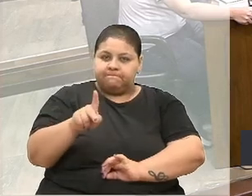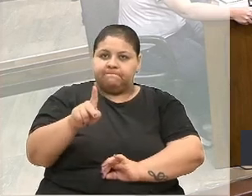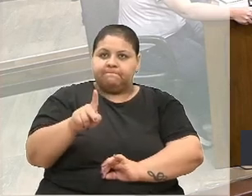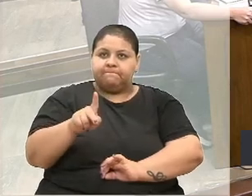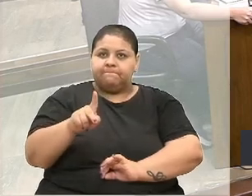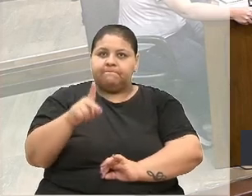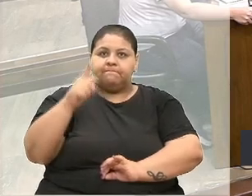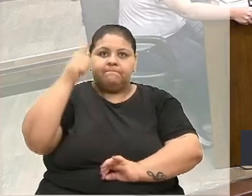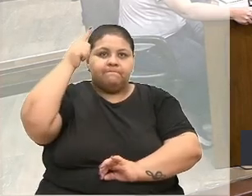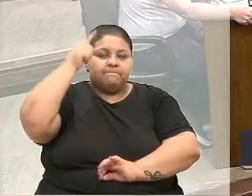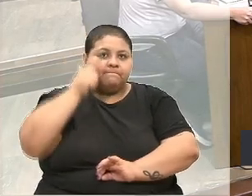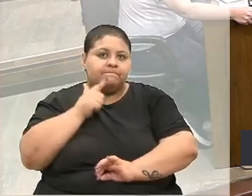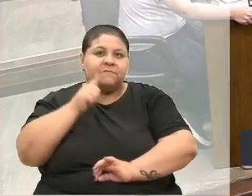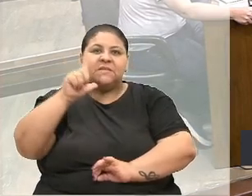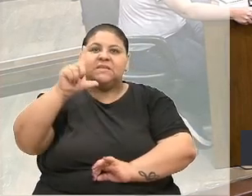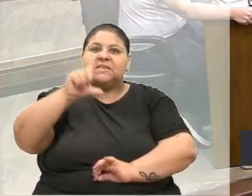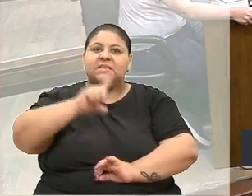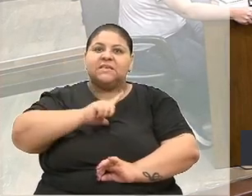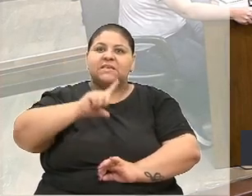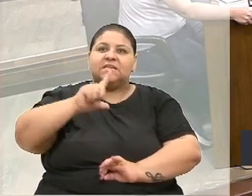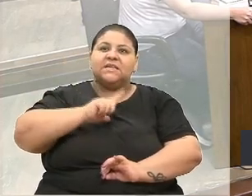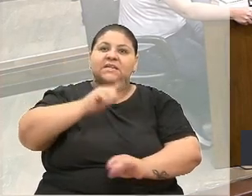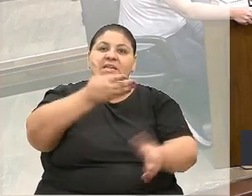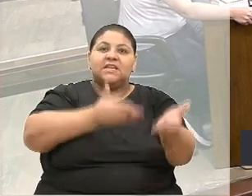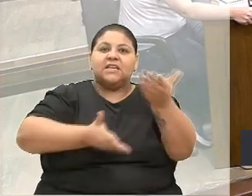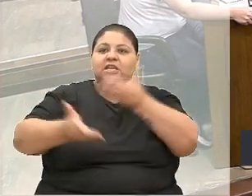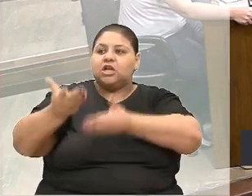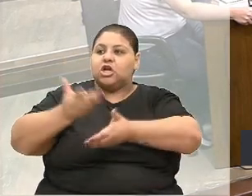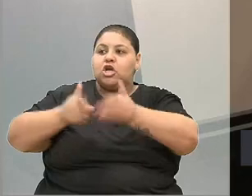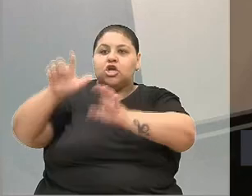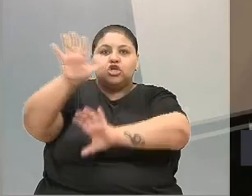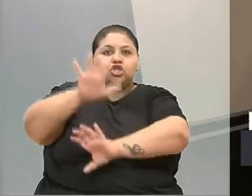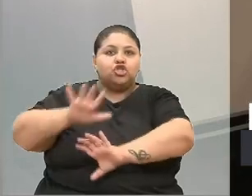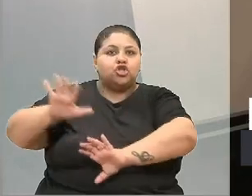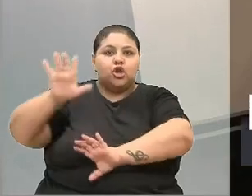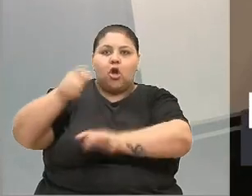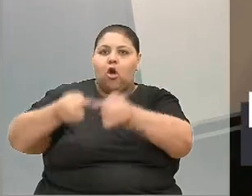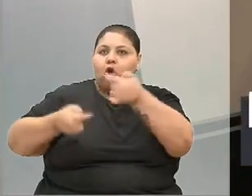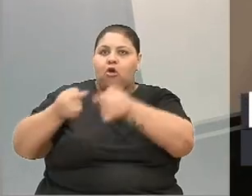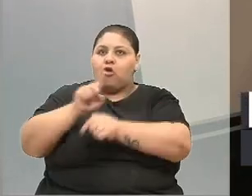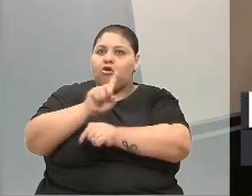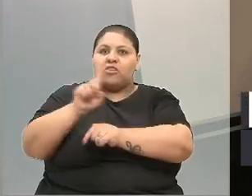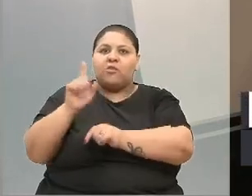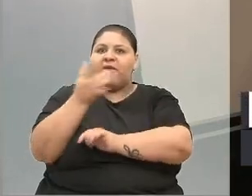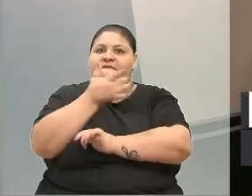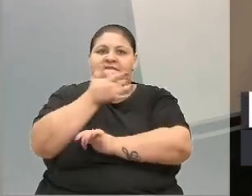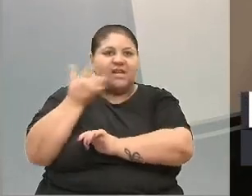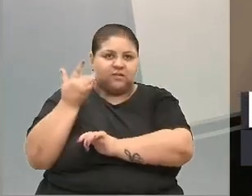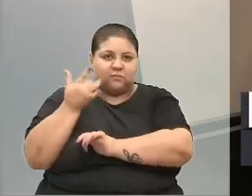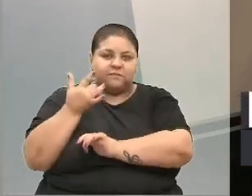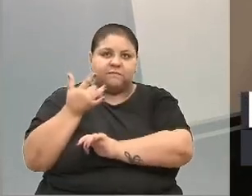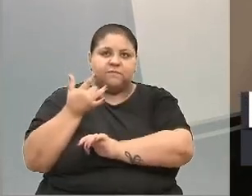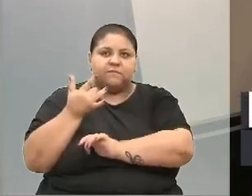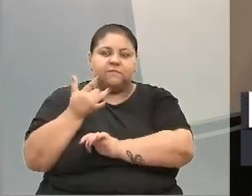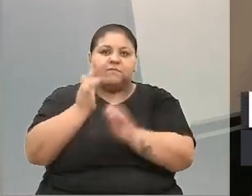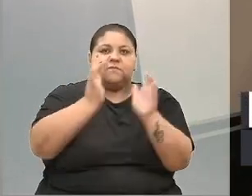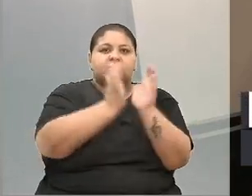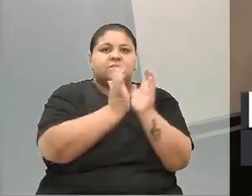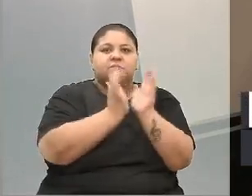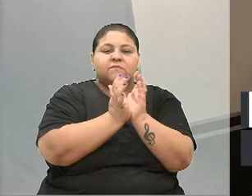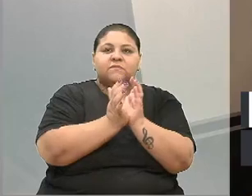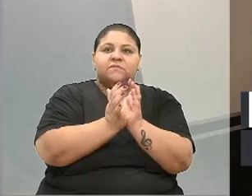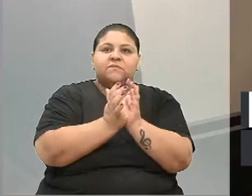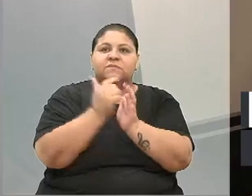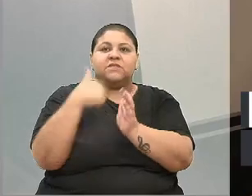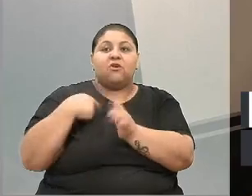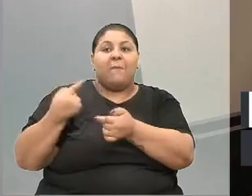fala. Vereador Lucas, tem que ter um envolvimento como um todo. É um debate, não é nada fácil. Colegas, eu convido, não é